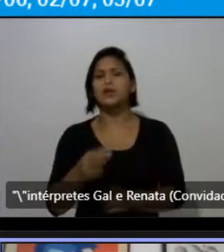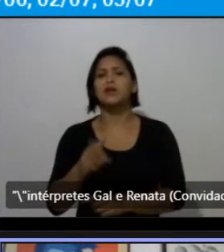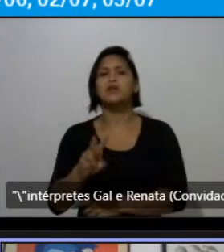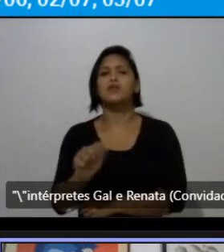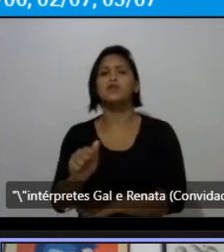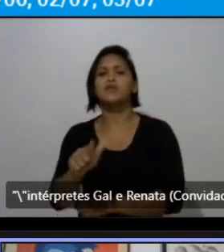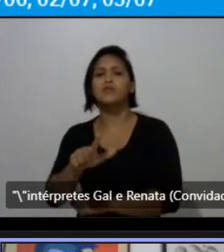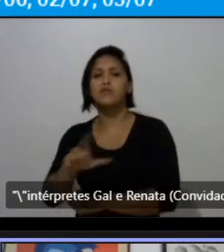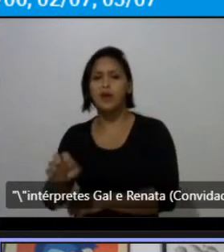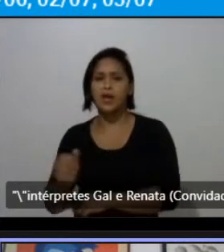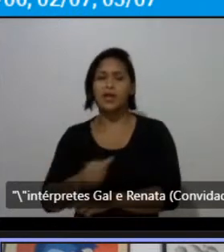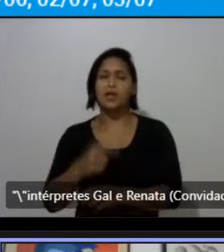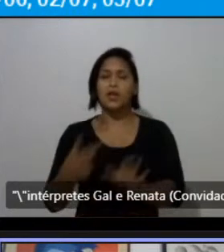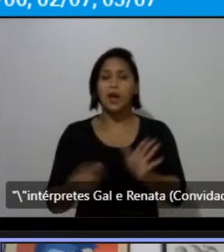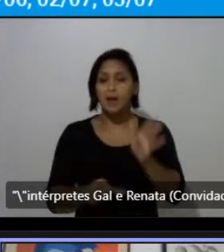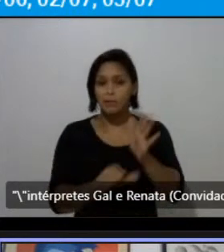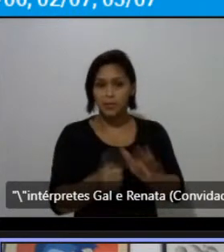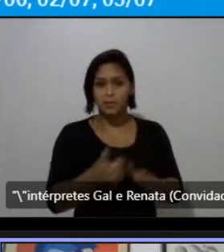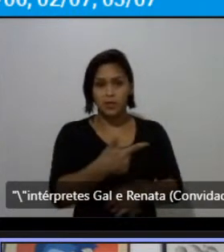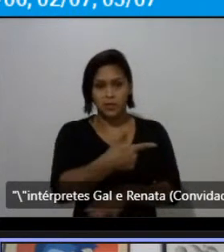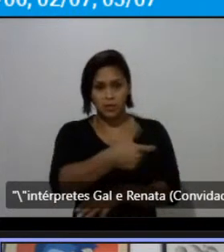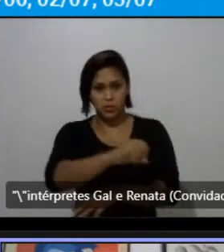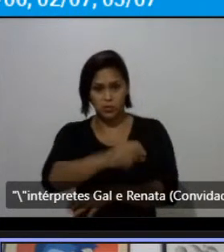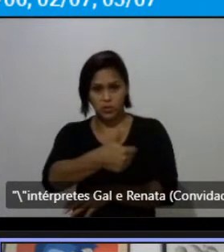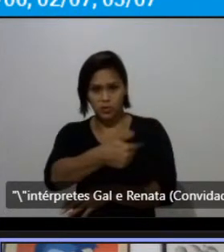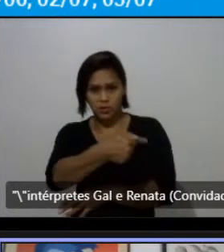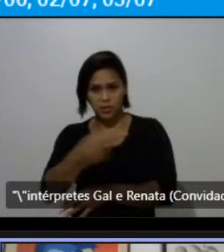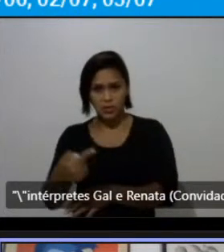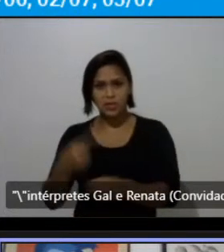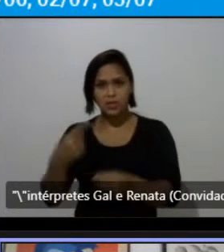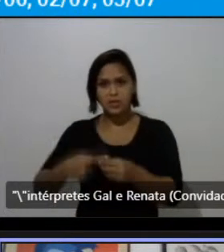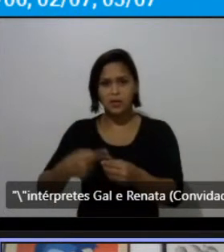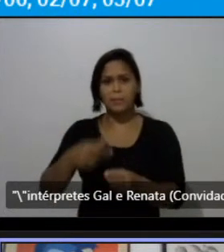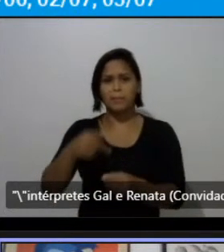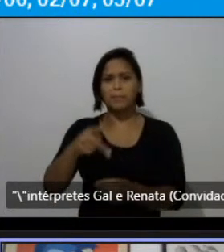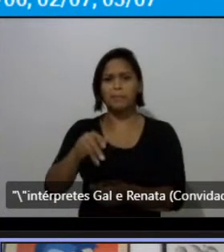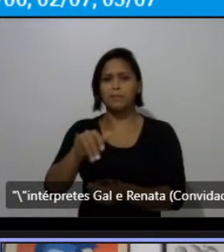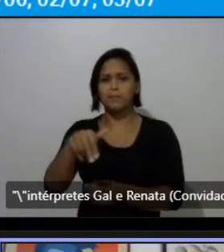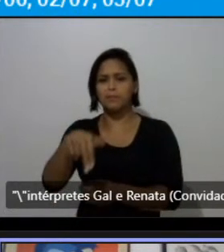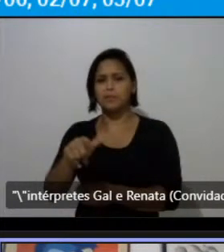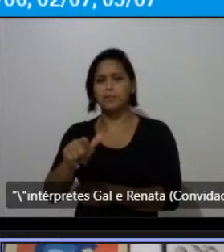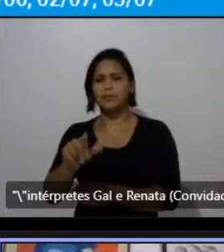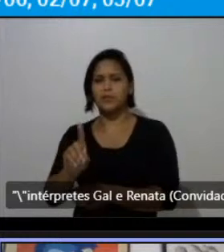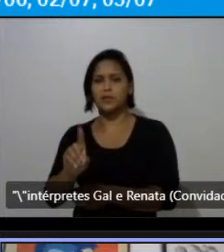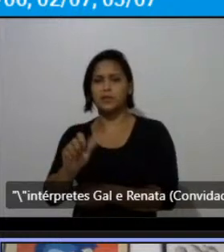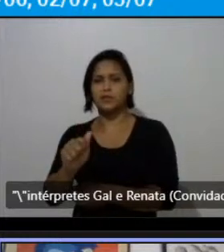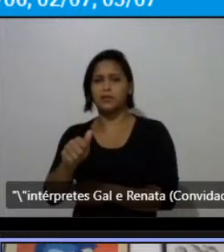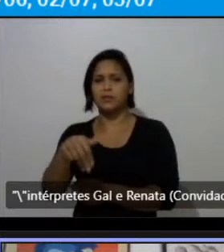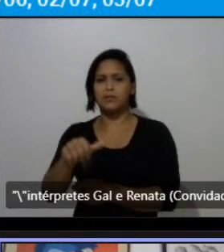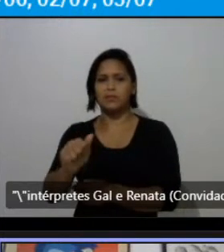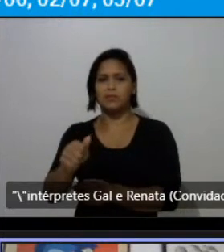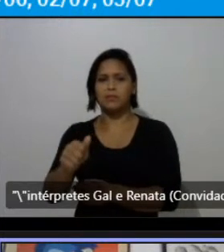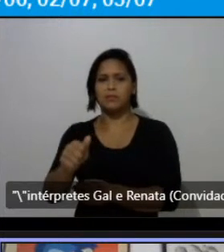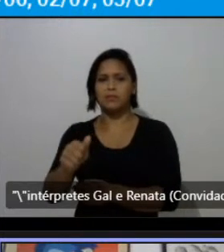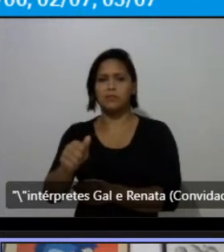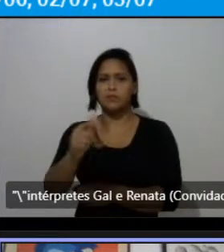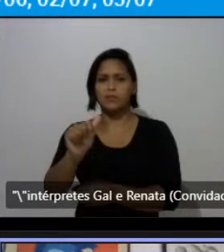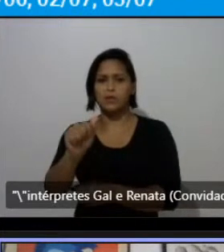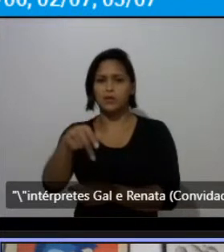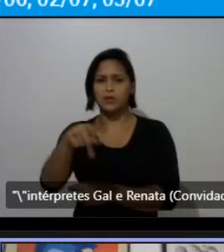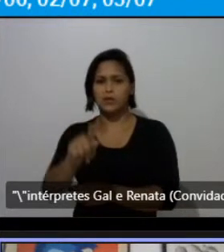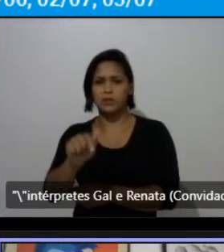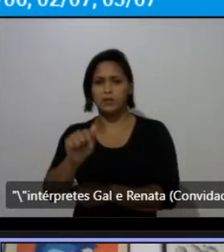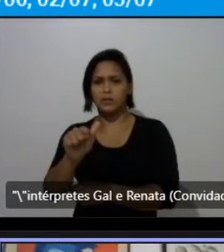primeira edição em 2017, em Pindamonhangaba. É importante que vocês saibam que teve aí que é o